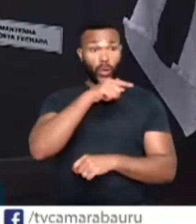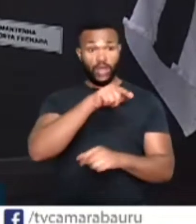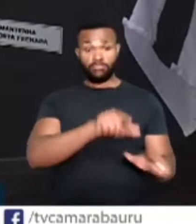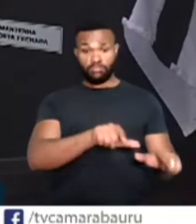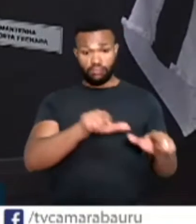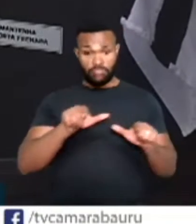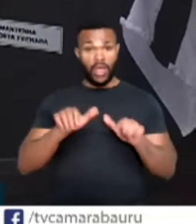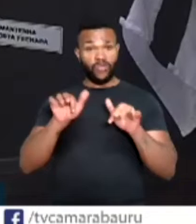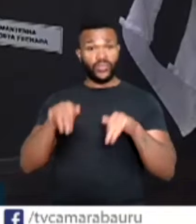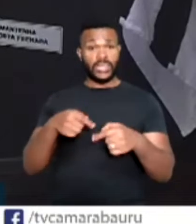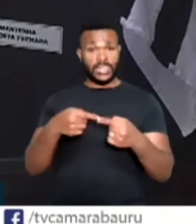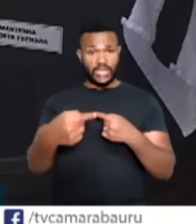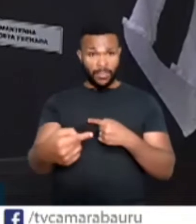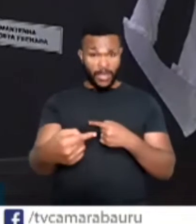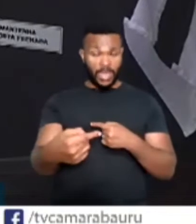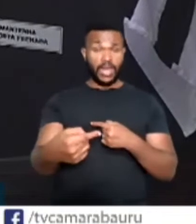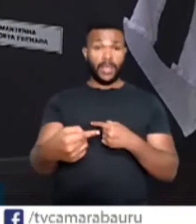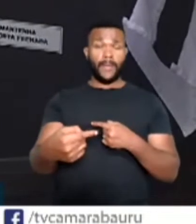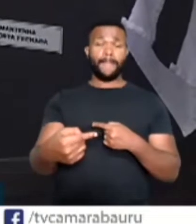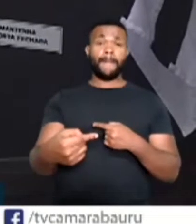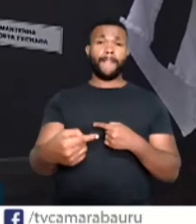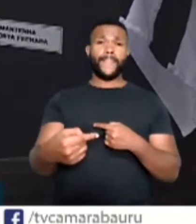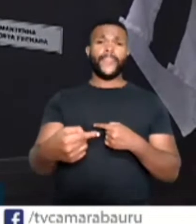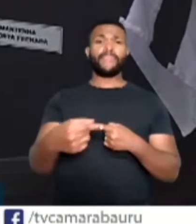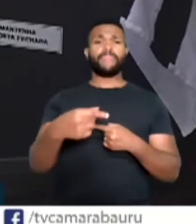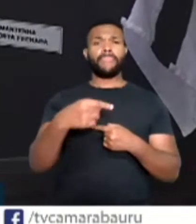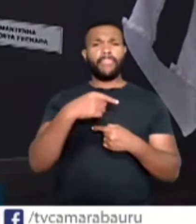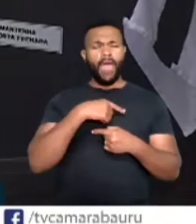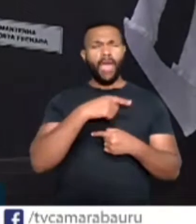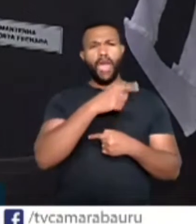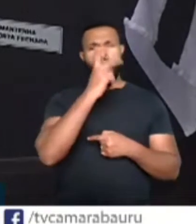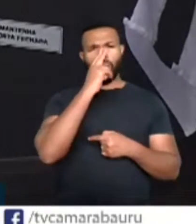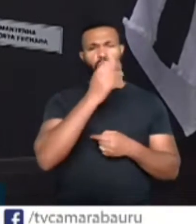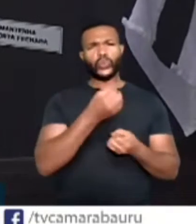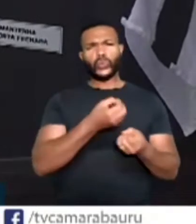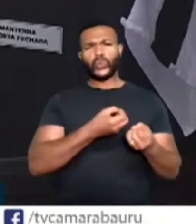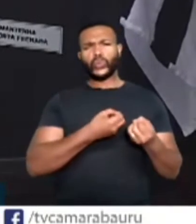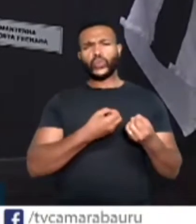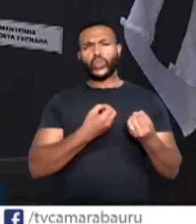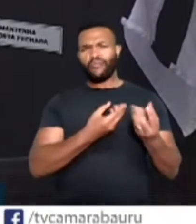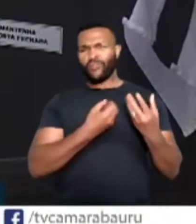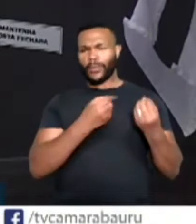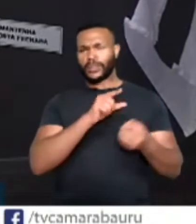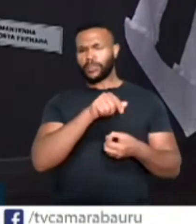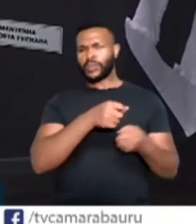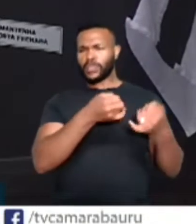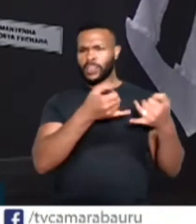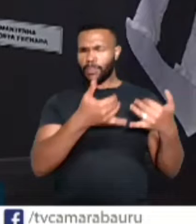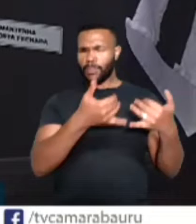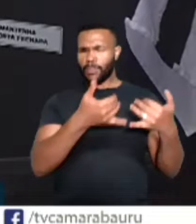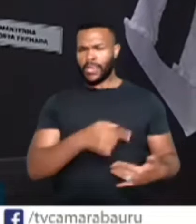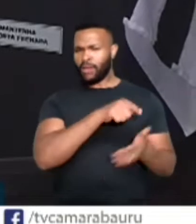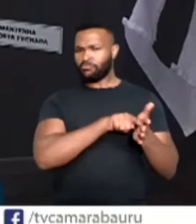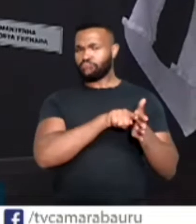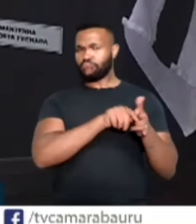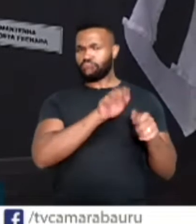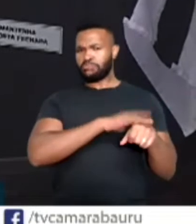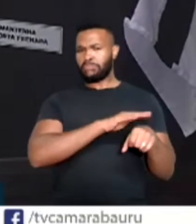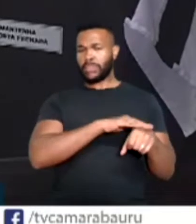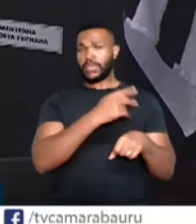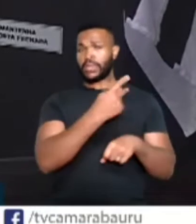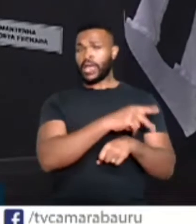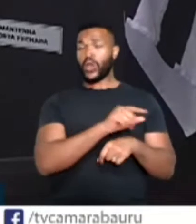semana, uma notícia, eu acho que cabe a ele colocar, que ele que levantou, dizendo que a